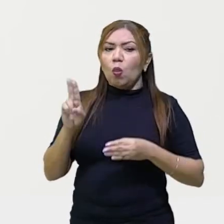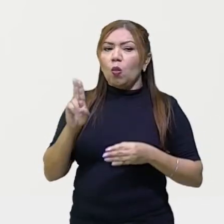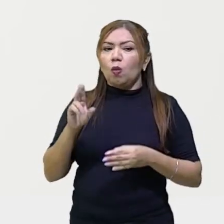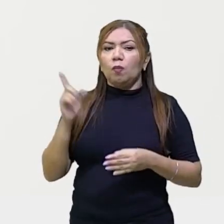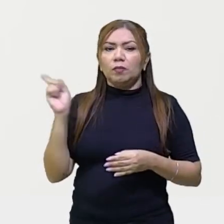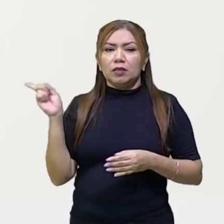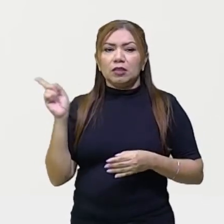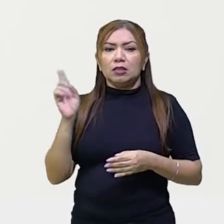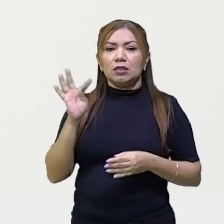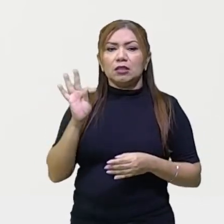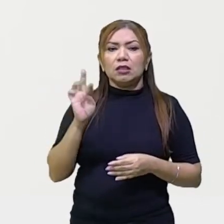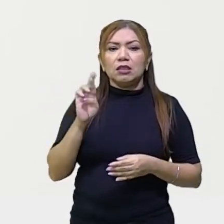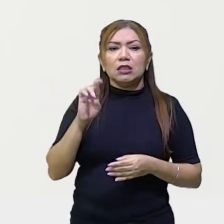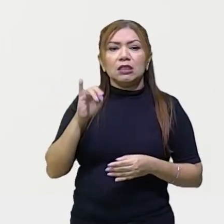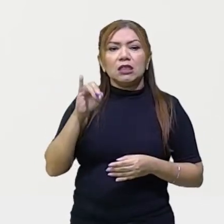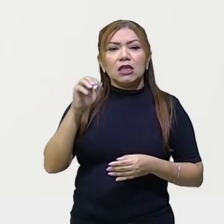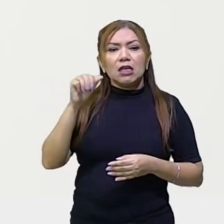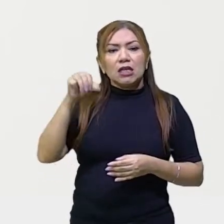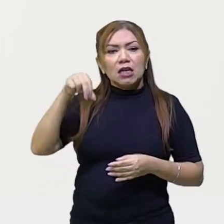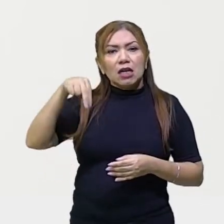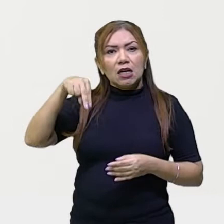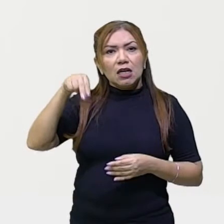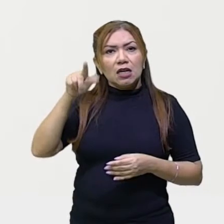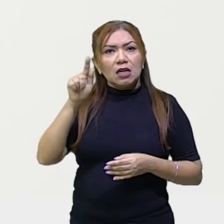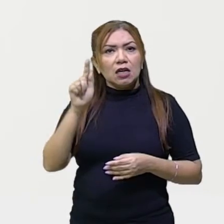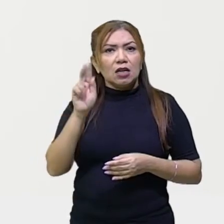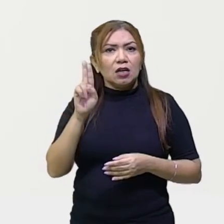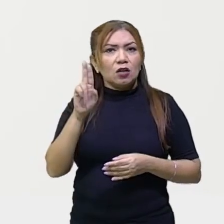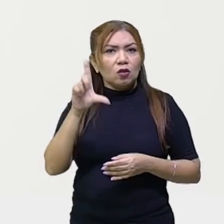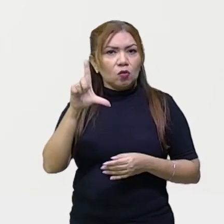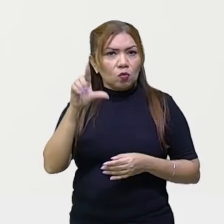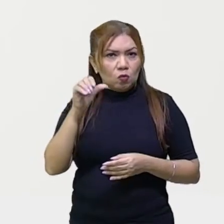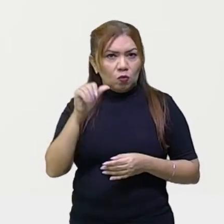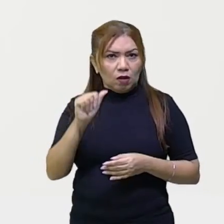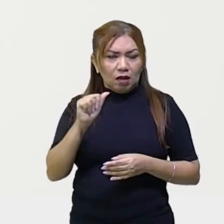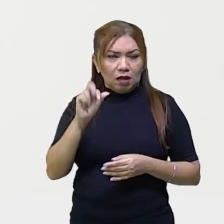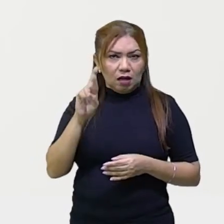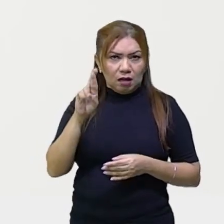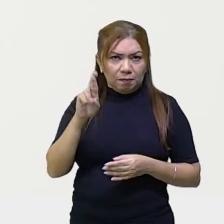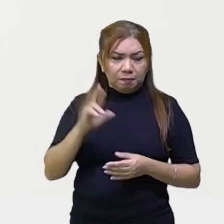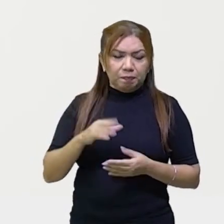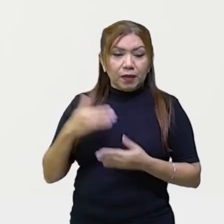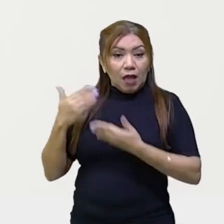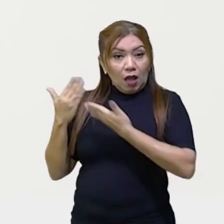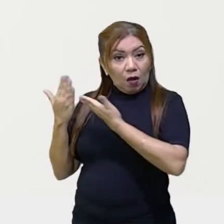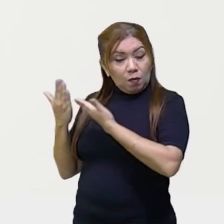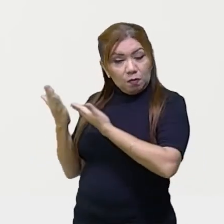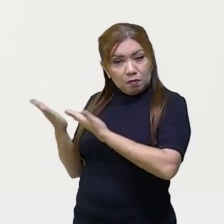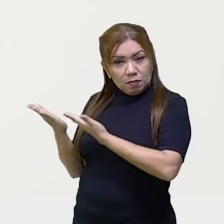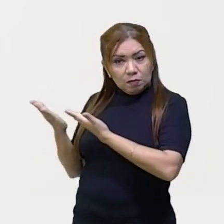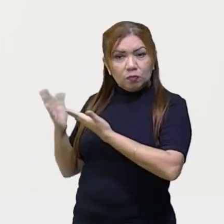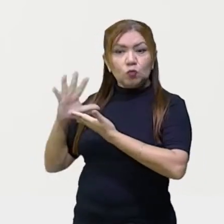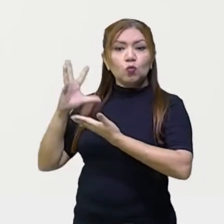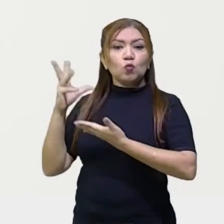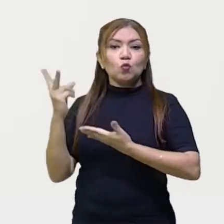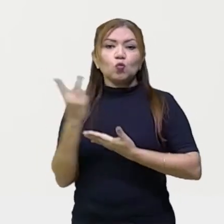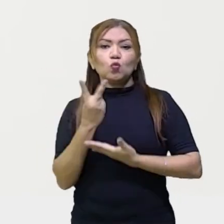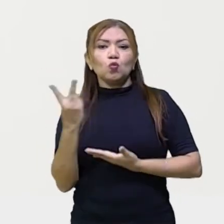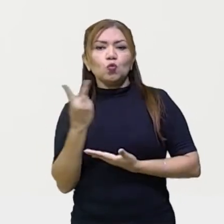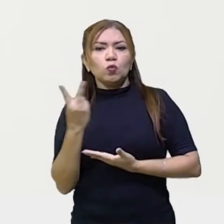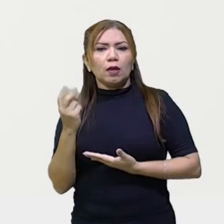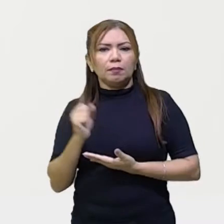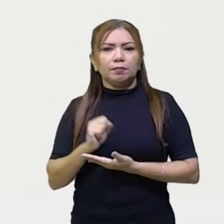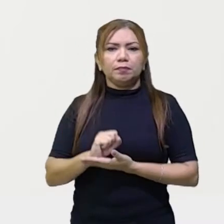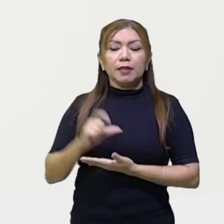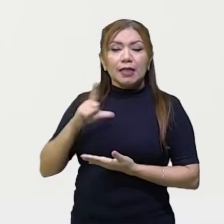Beleza então eles têm três ângulos aqui é um prisma triangular mas também existe